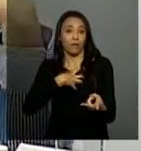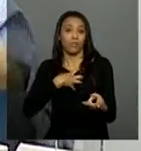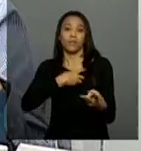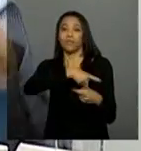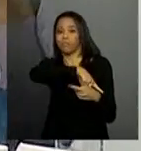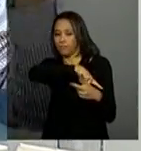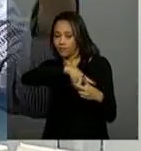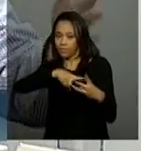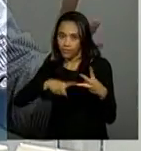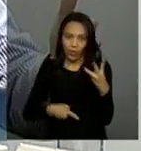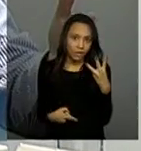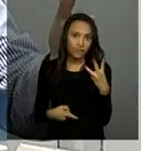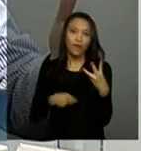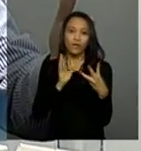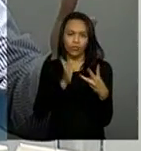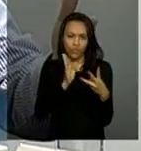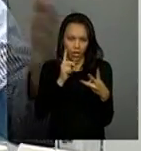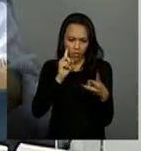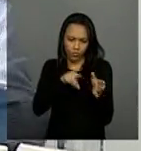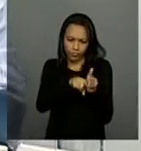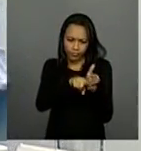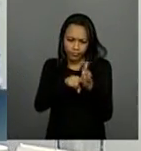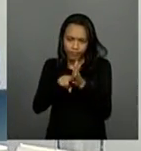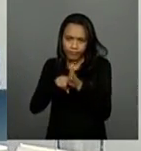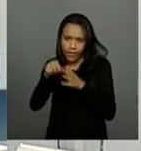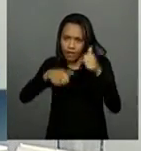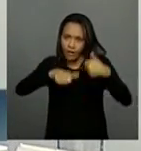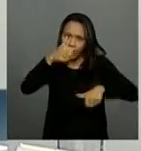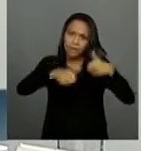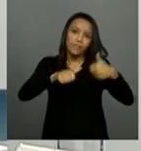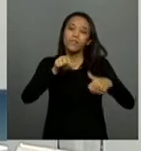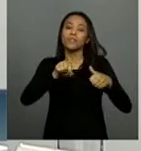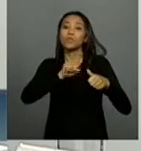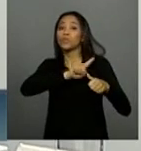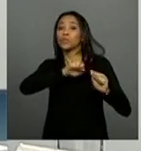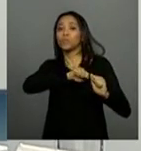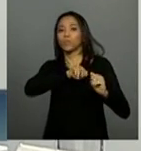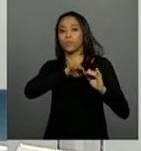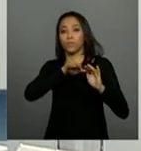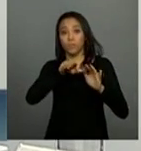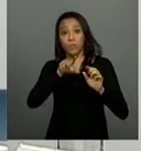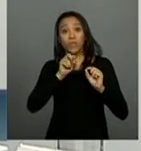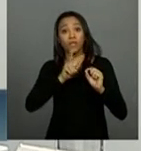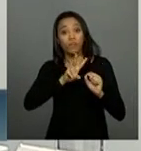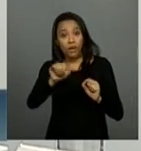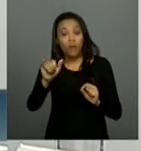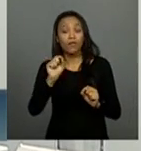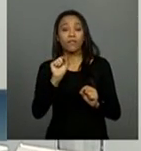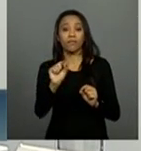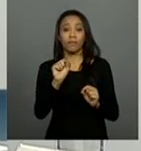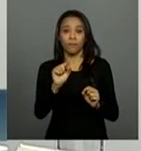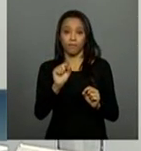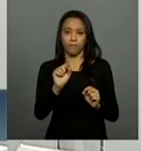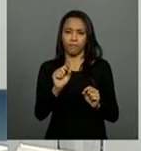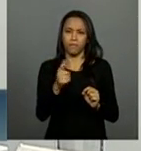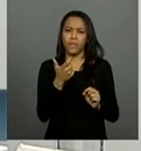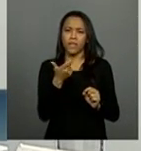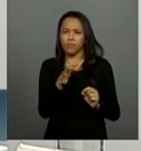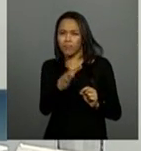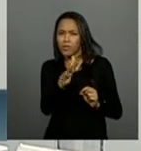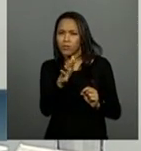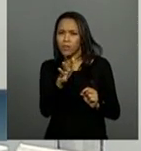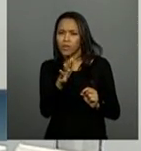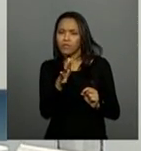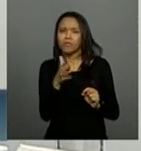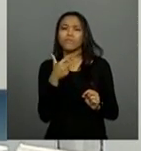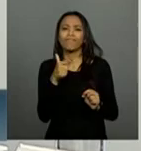está fazendo das áreas prioritárias de cultura, esses dados já estão migrando todos para o federal, o que vai possibilitar chegar no mínimo a 132 milhões. Esse